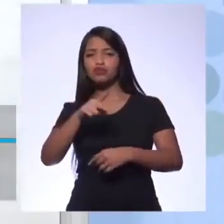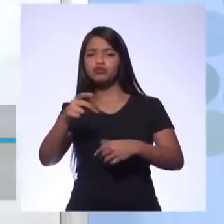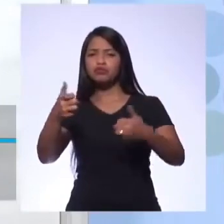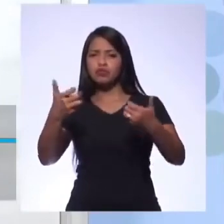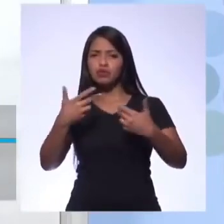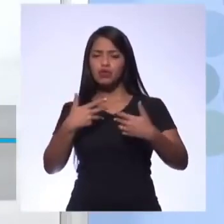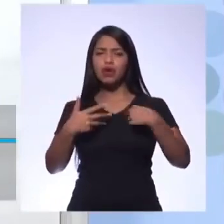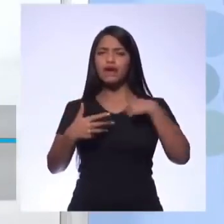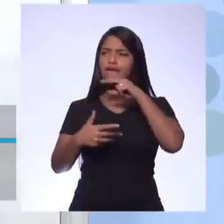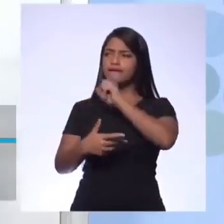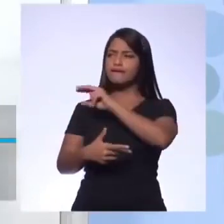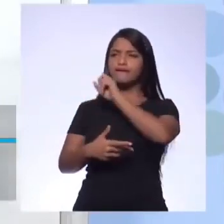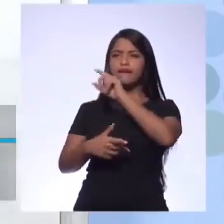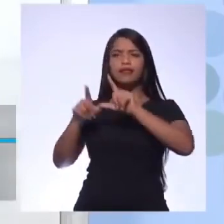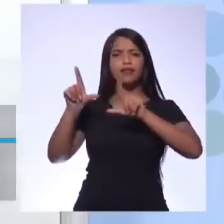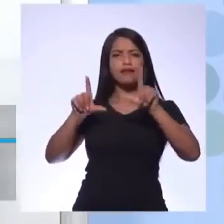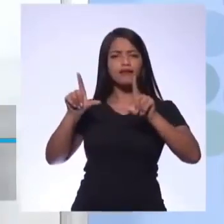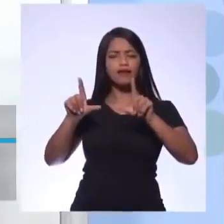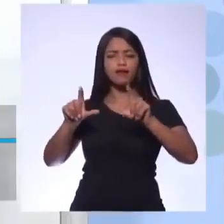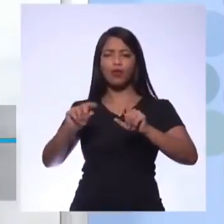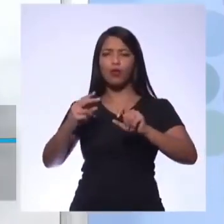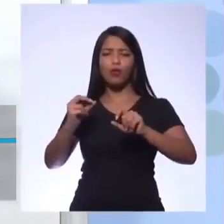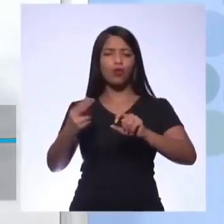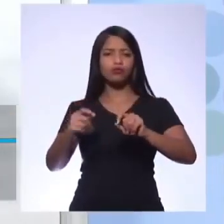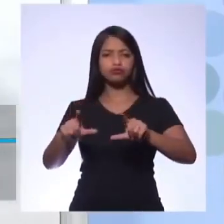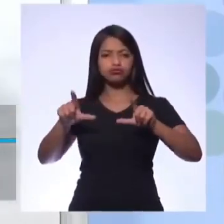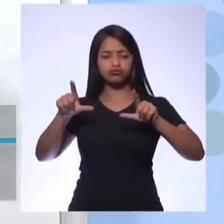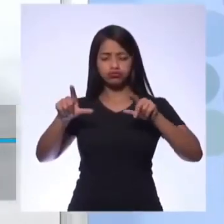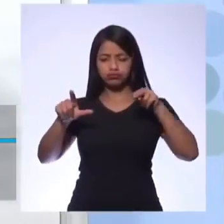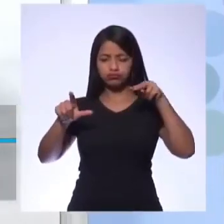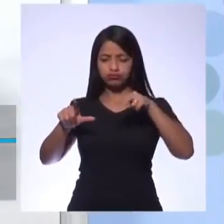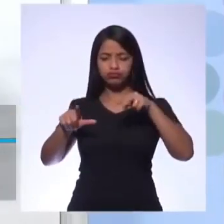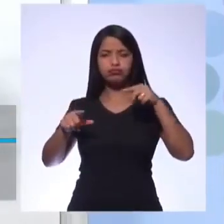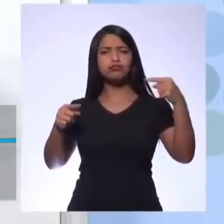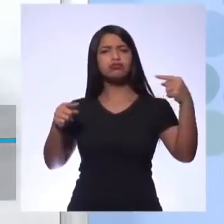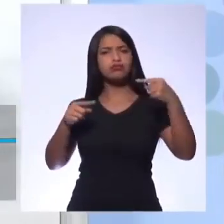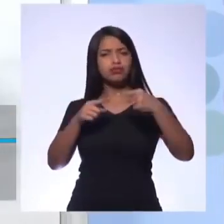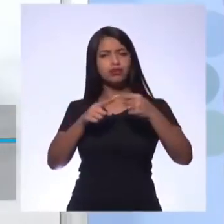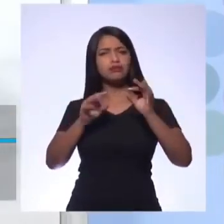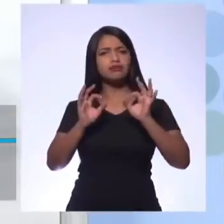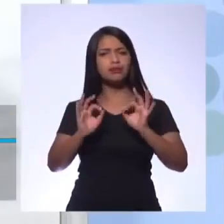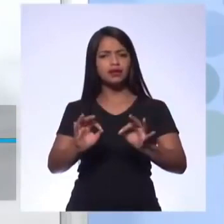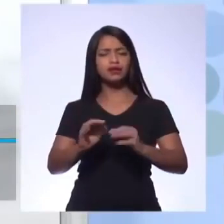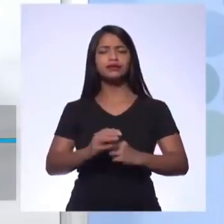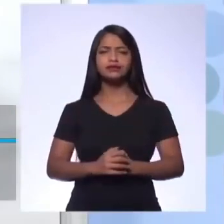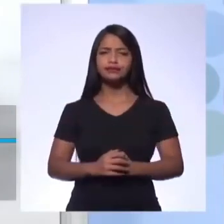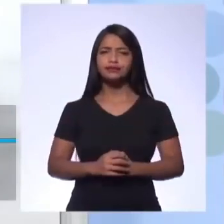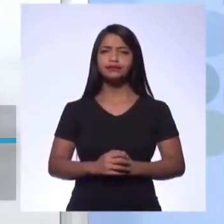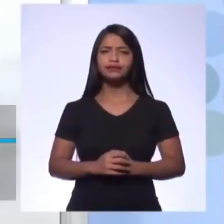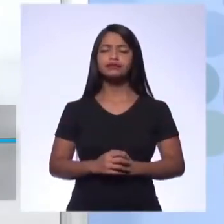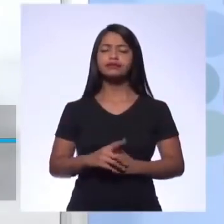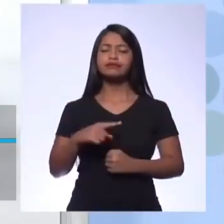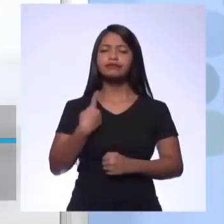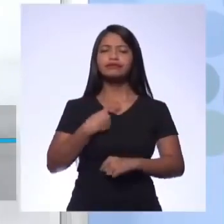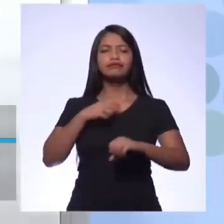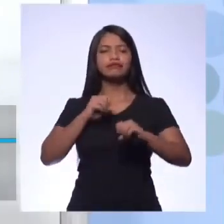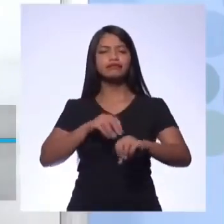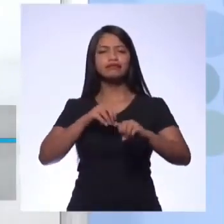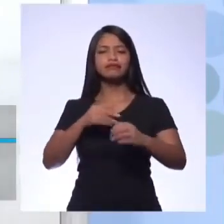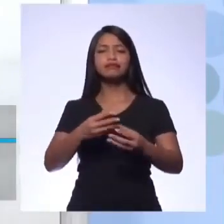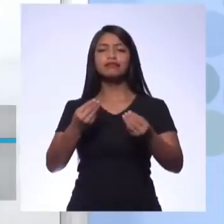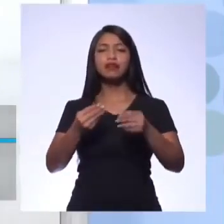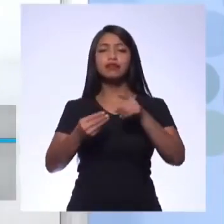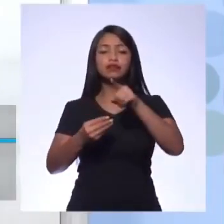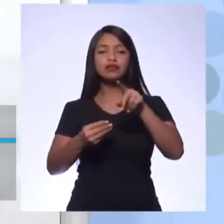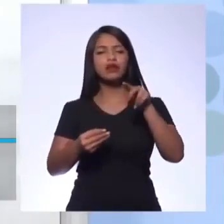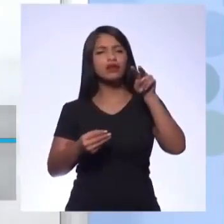que eu vejo na TV, na tela, enfim. É que você faça uma imediata correlação